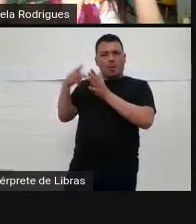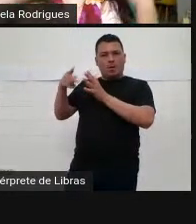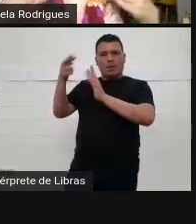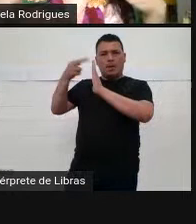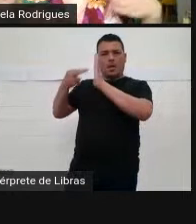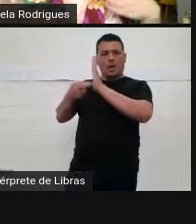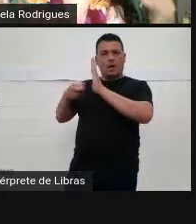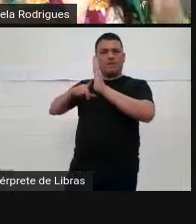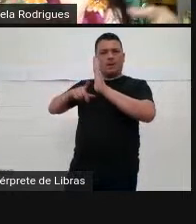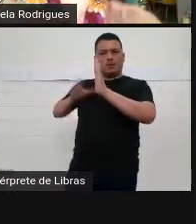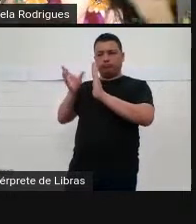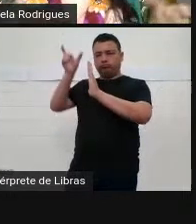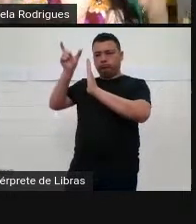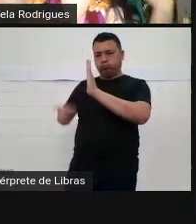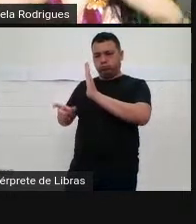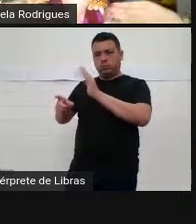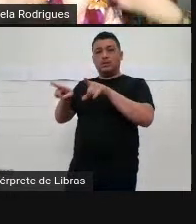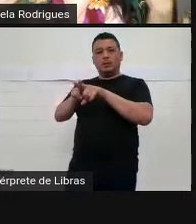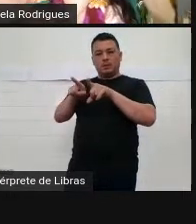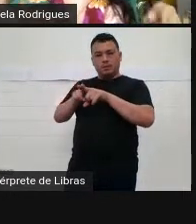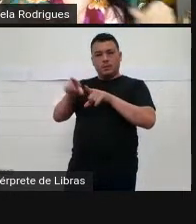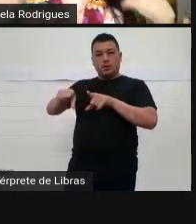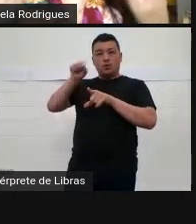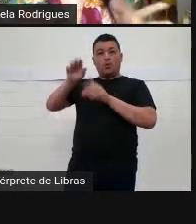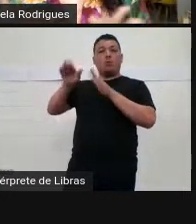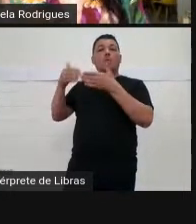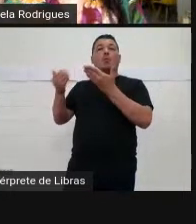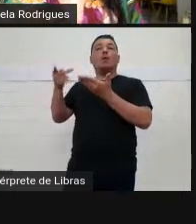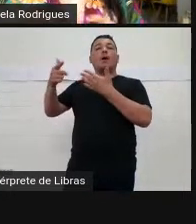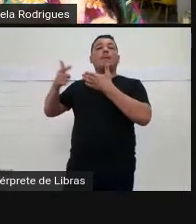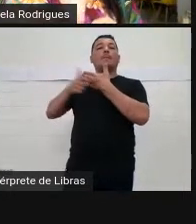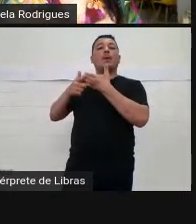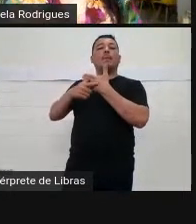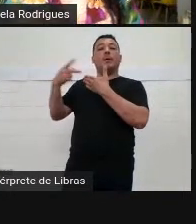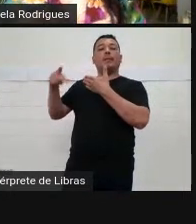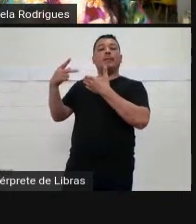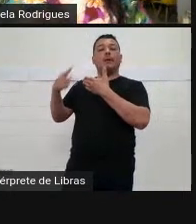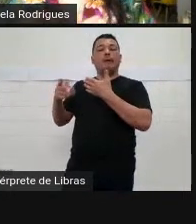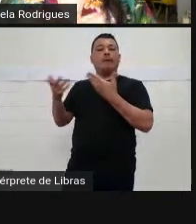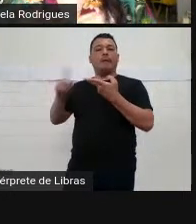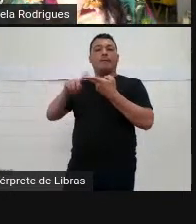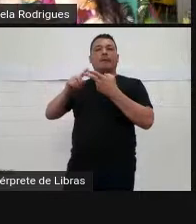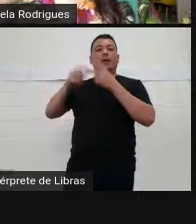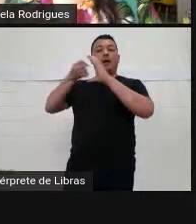roteirizada, também vou definir qual seria a natureza